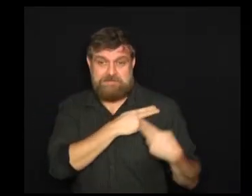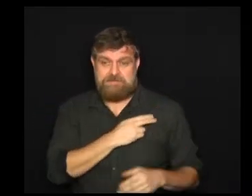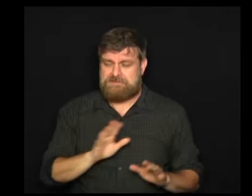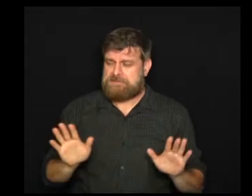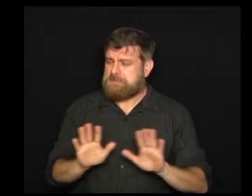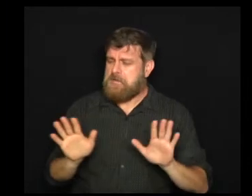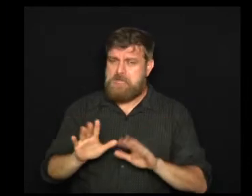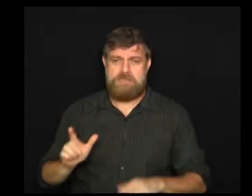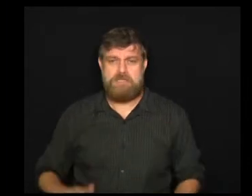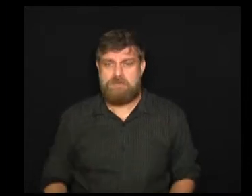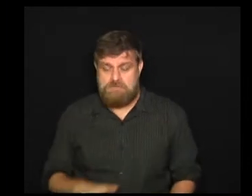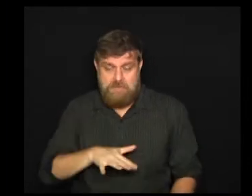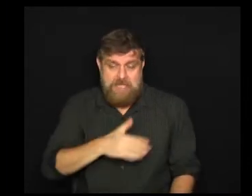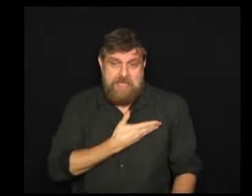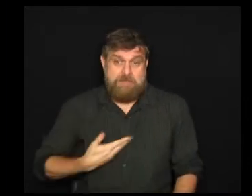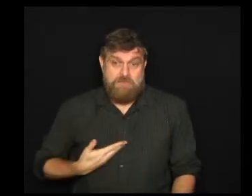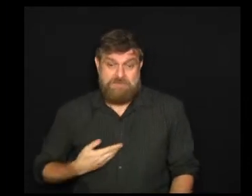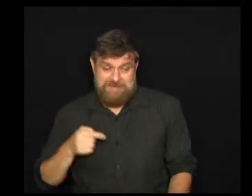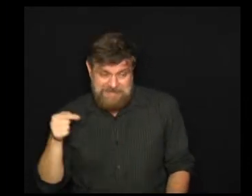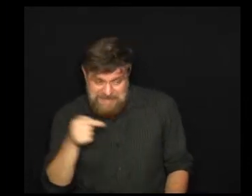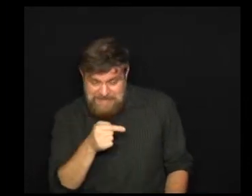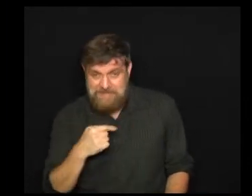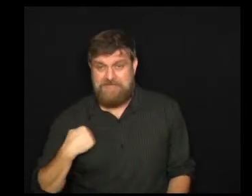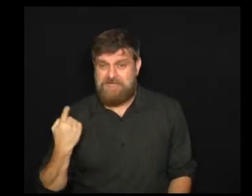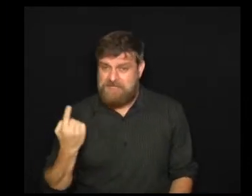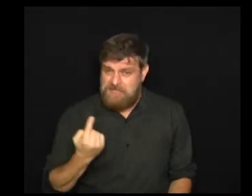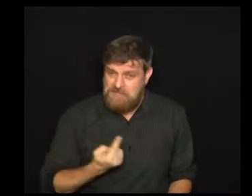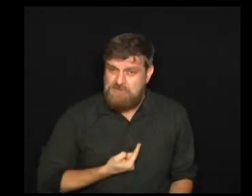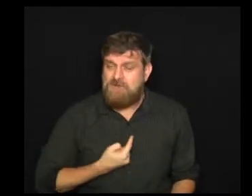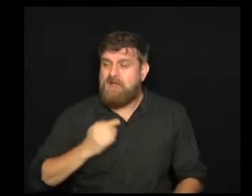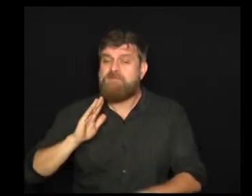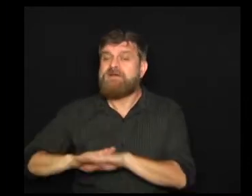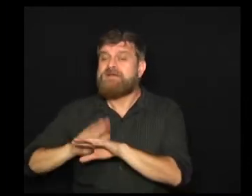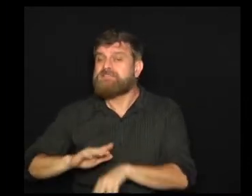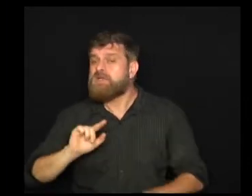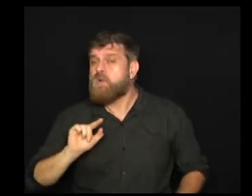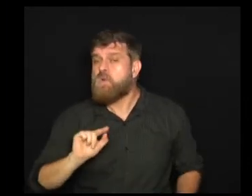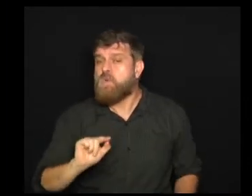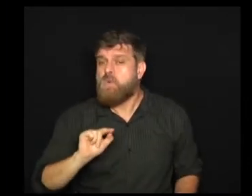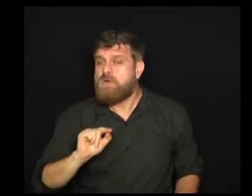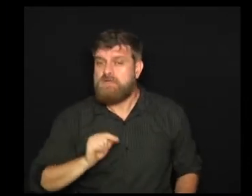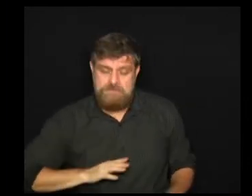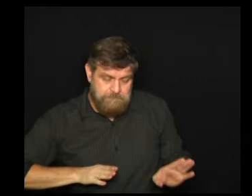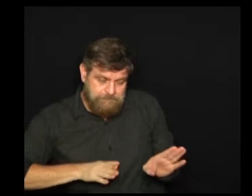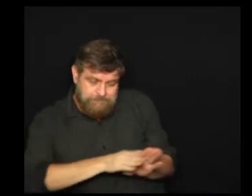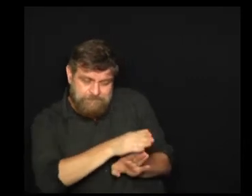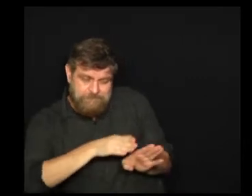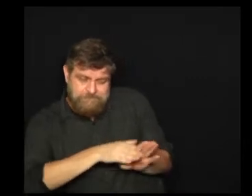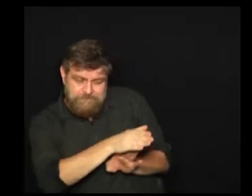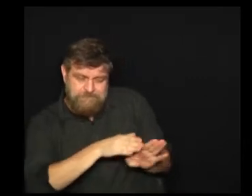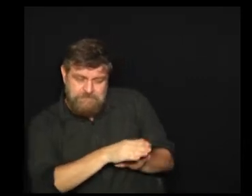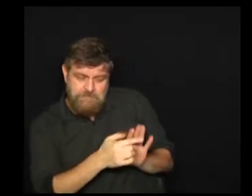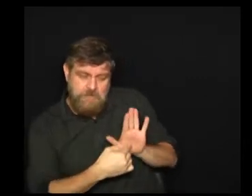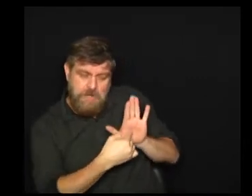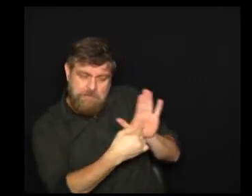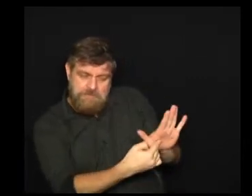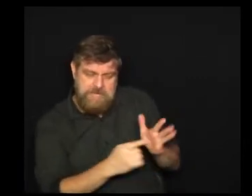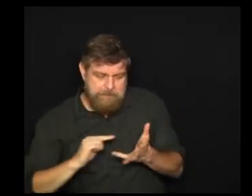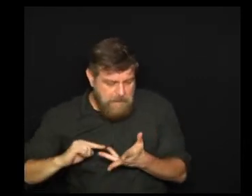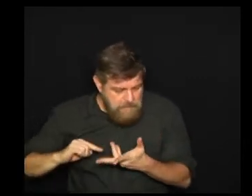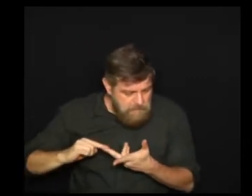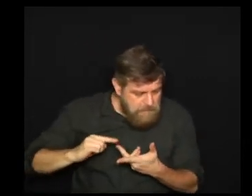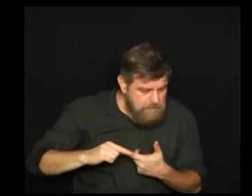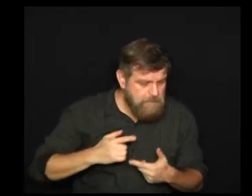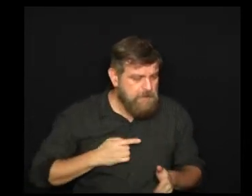não depende do poder público. Isso aí, o que a gente tem que fazer realmente é alertar, levantar essa questão e fazer